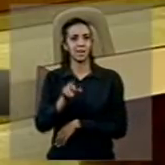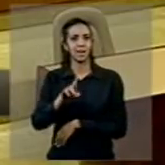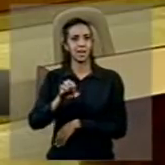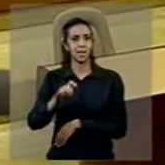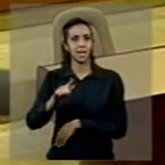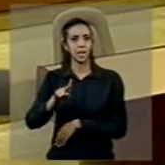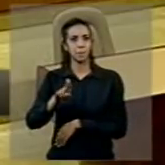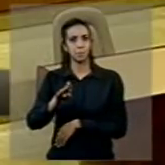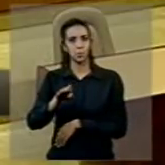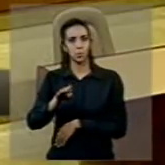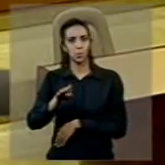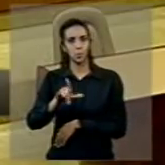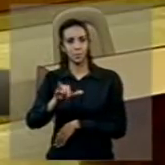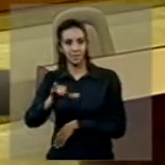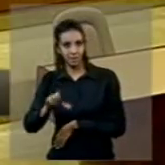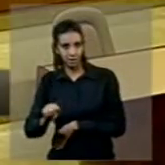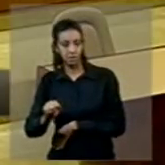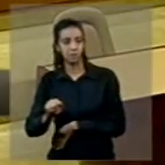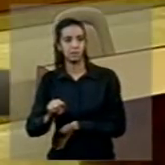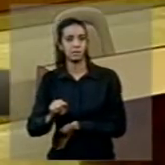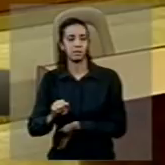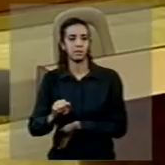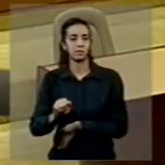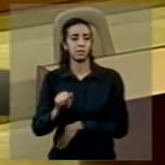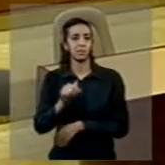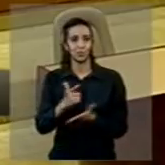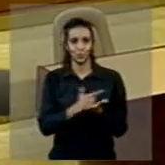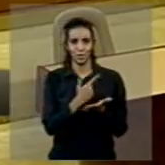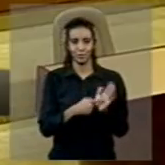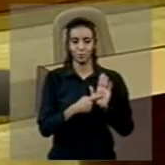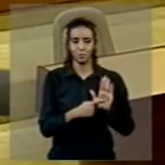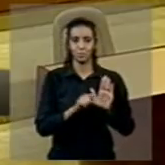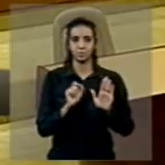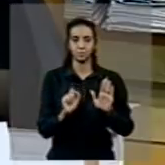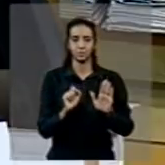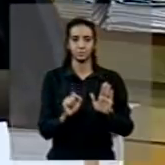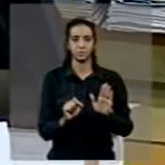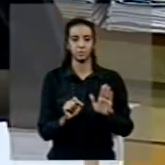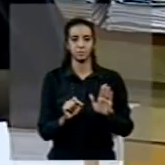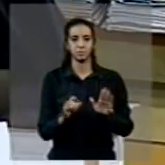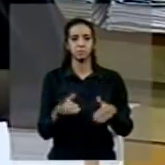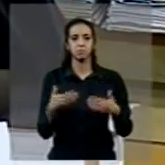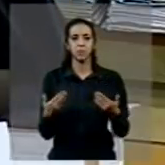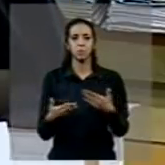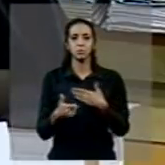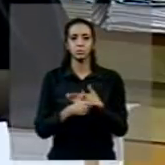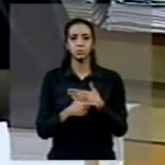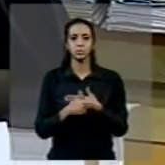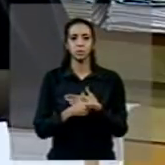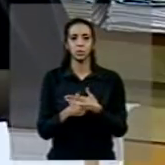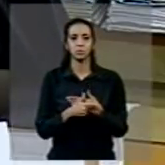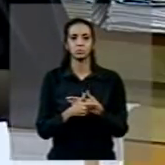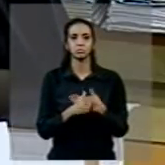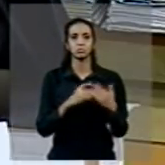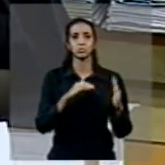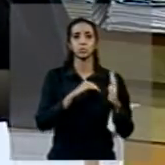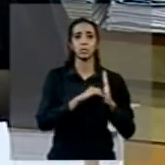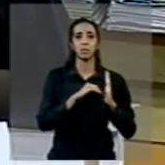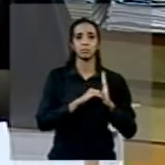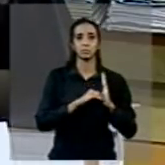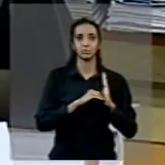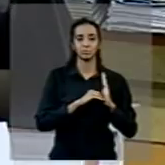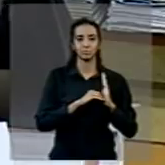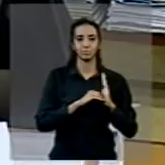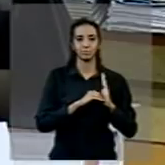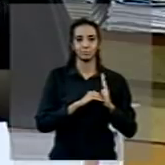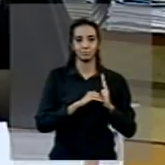Pinheiro Machado, em que se discute exatamente o papel do Senado